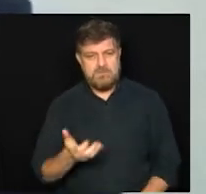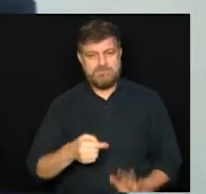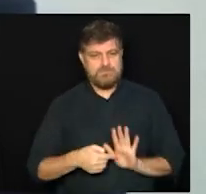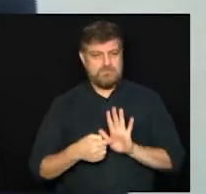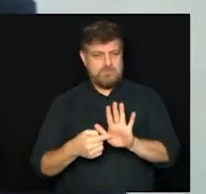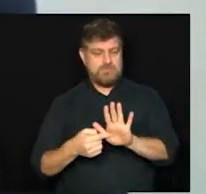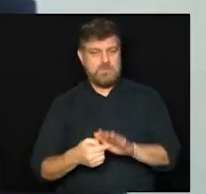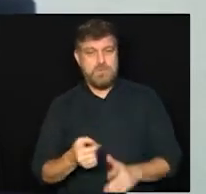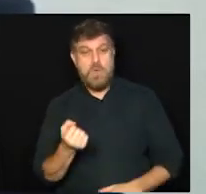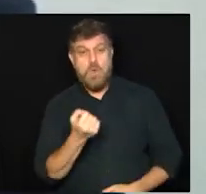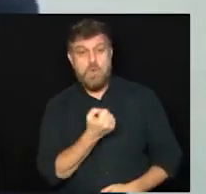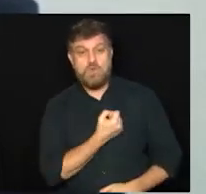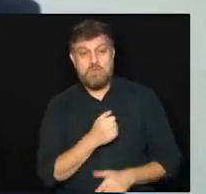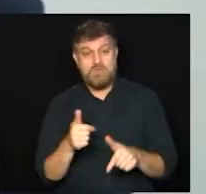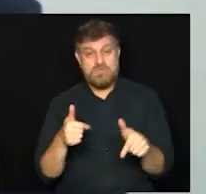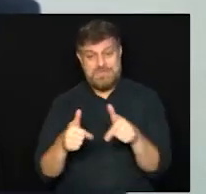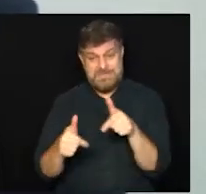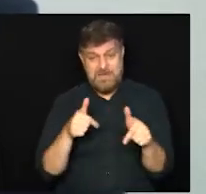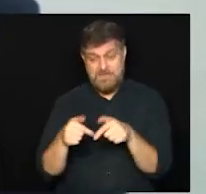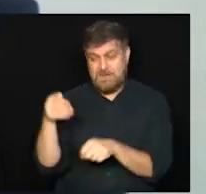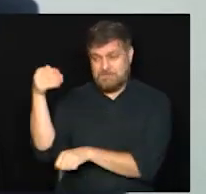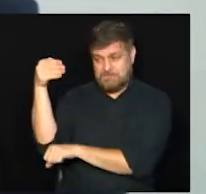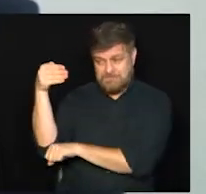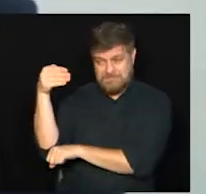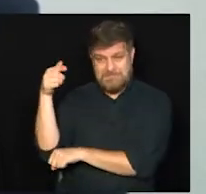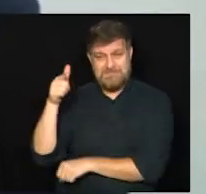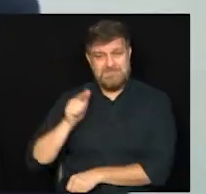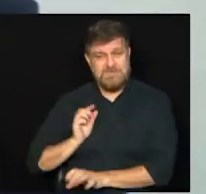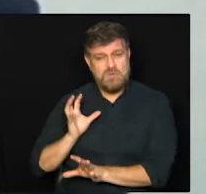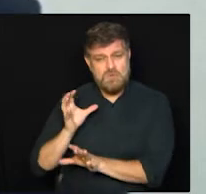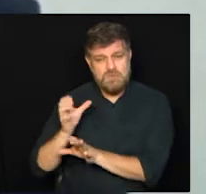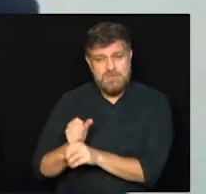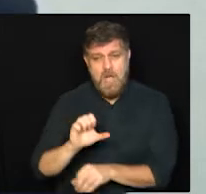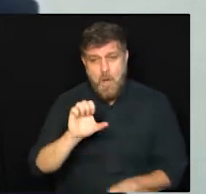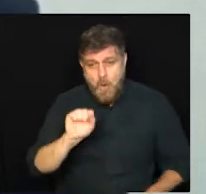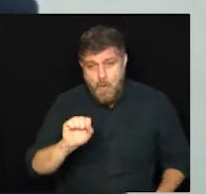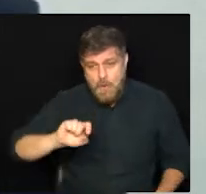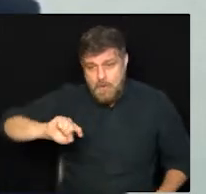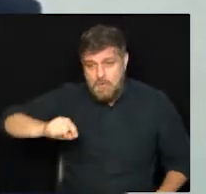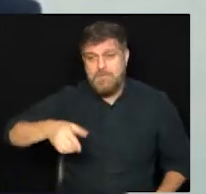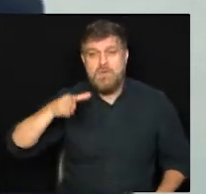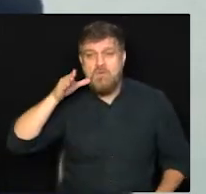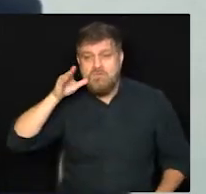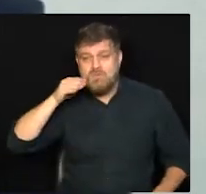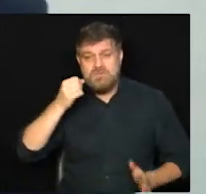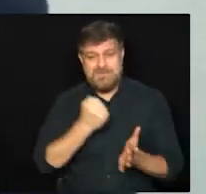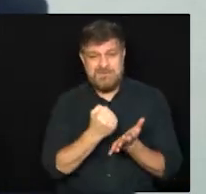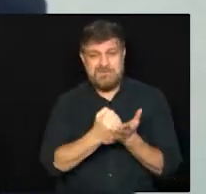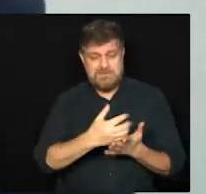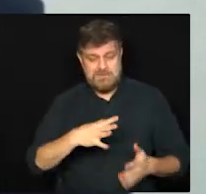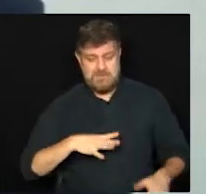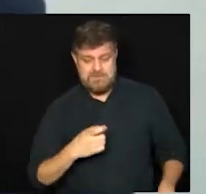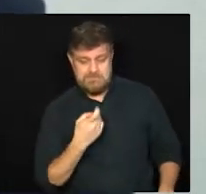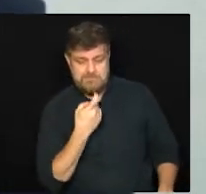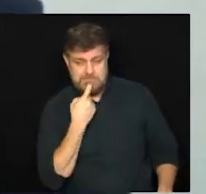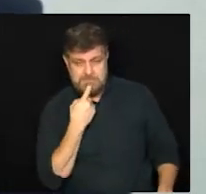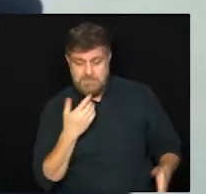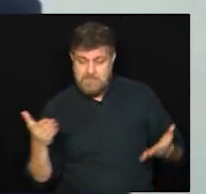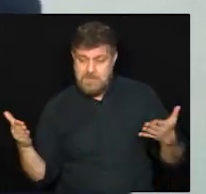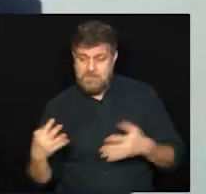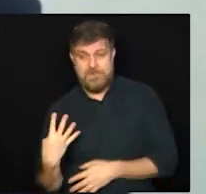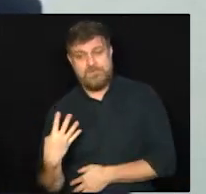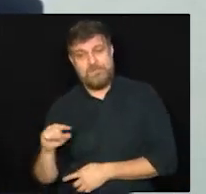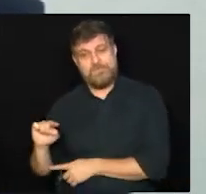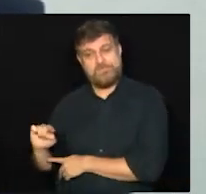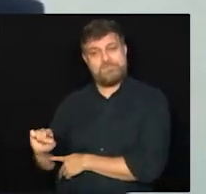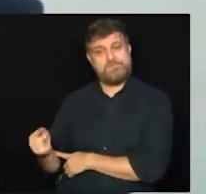diretos, né? A hotelaria tem esse potencial de estar gerando 8 mil empregos diretos na cidade de Campinas. E daí, para